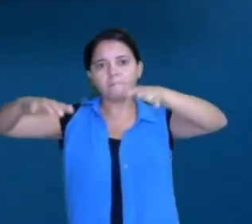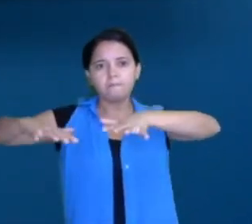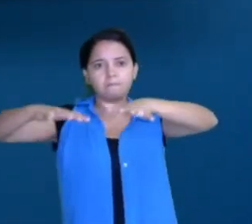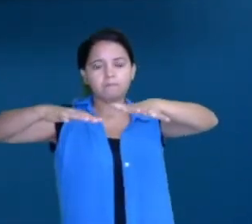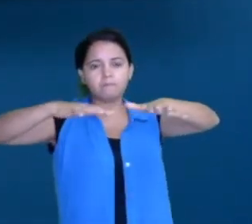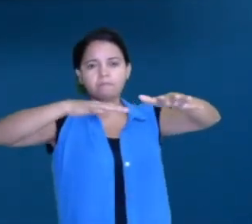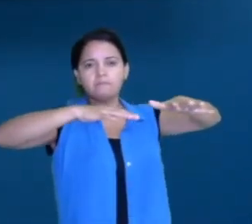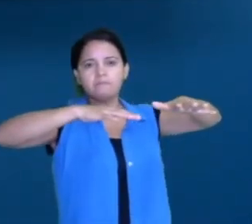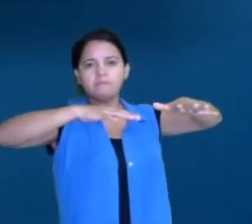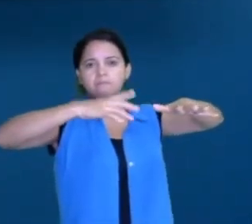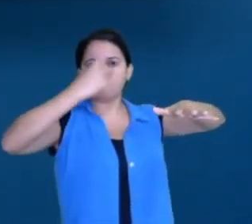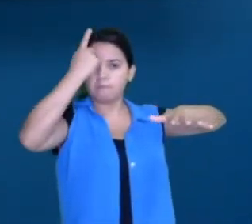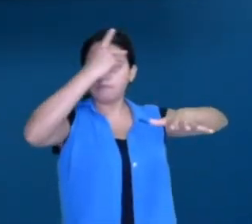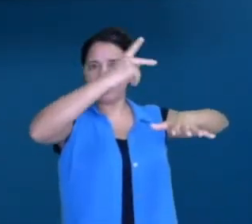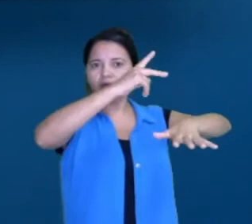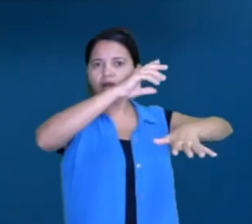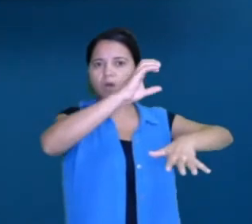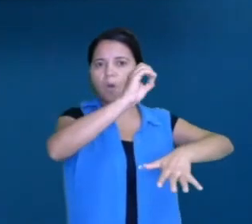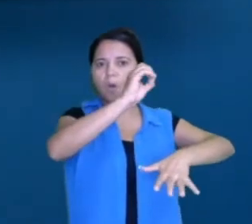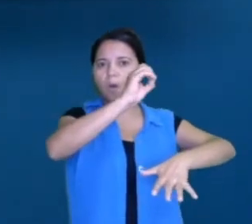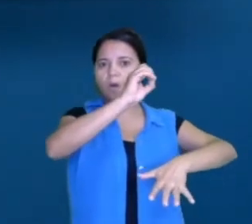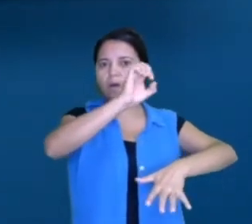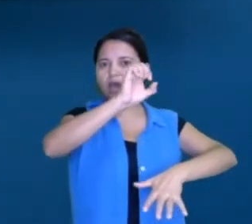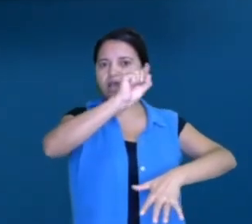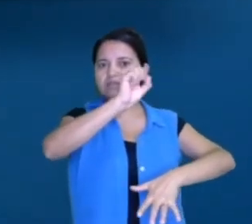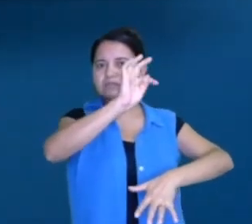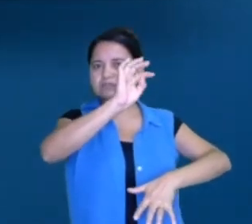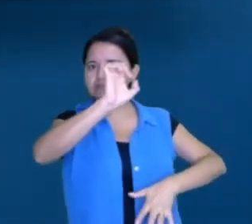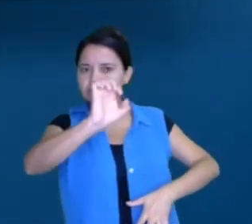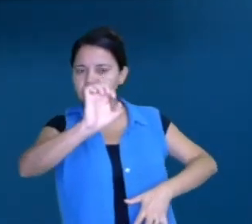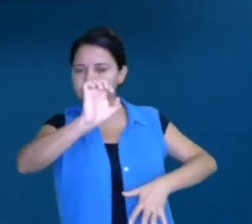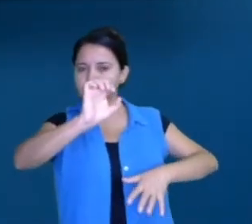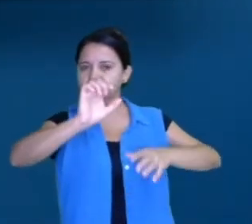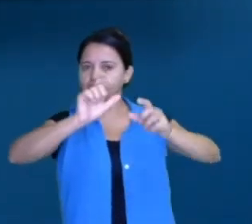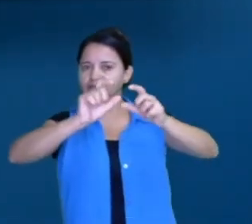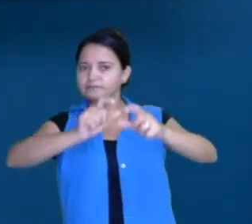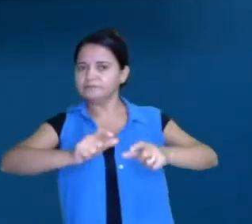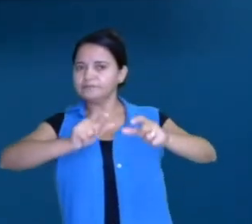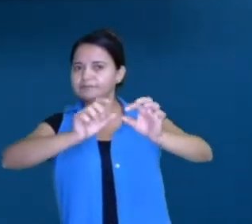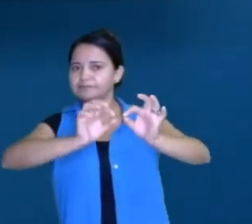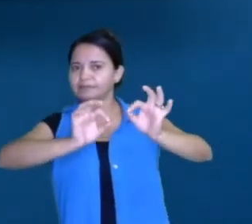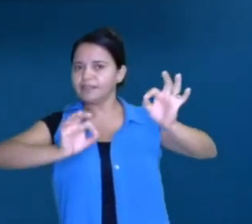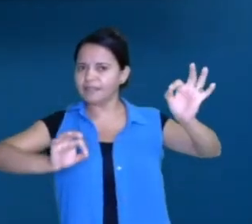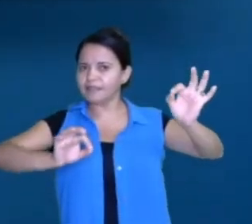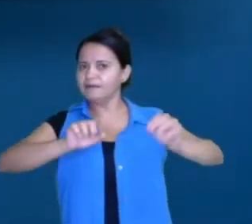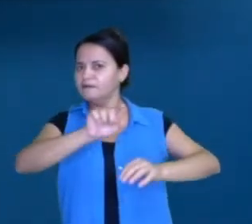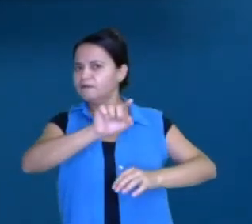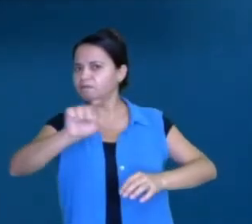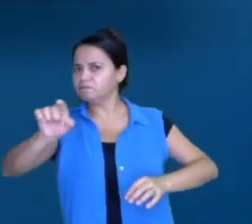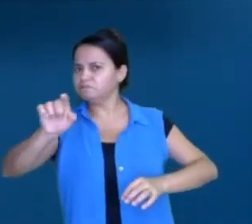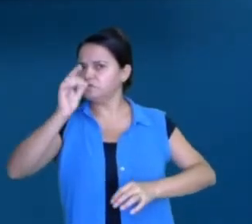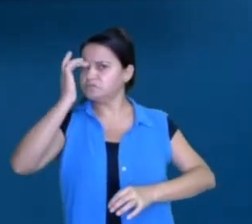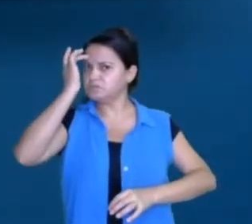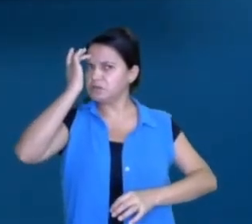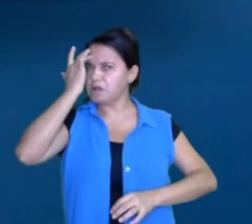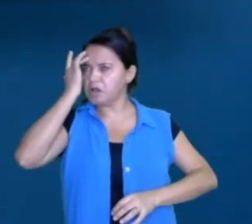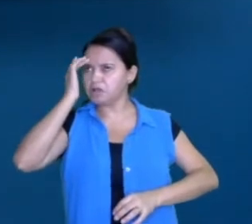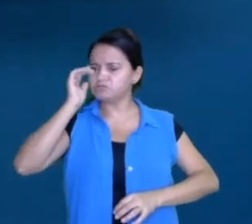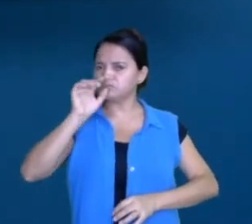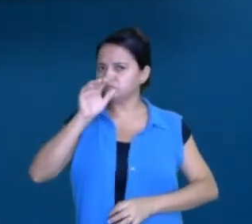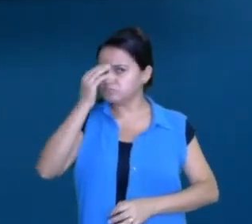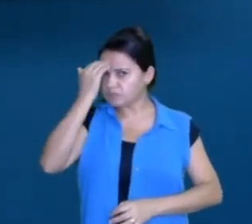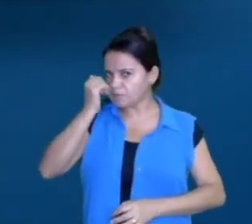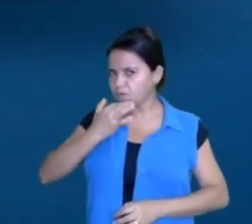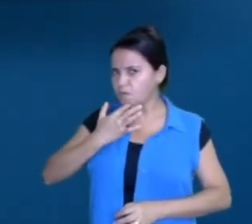inglês, Far West, né, oeste distante. Provavelmente você já deve ter ouvido falar, ou pergunta para o pai, pergunta